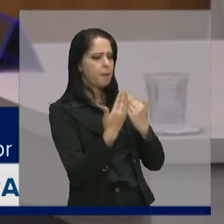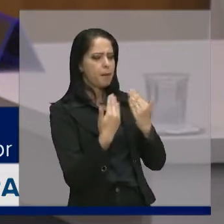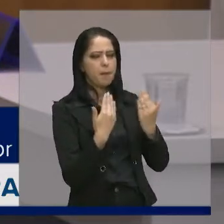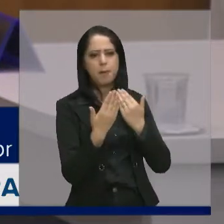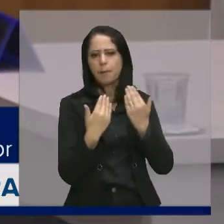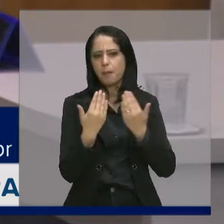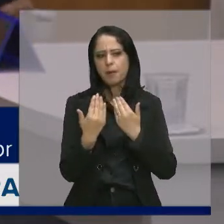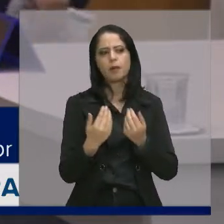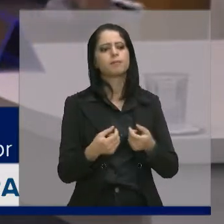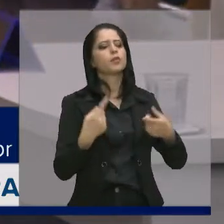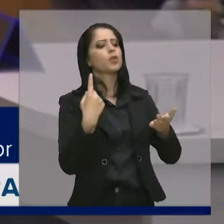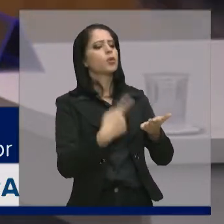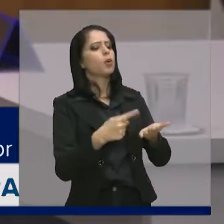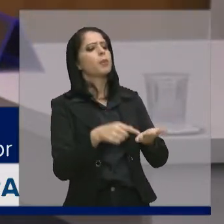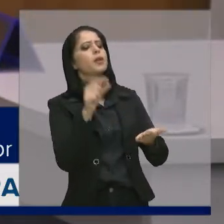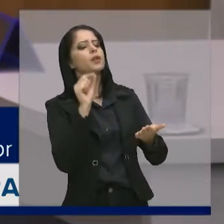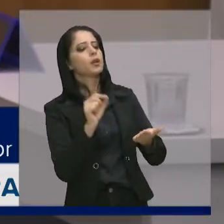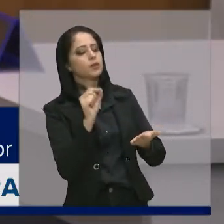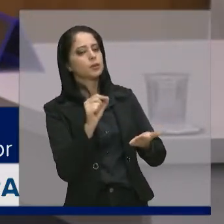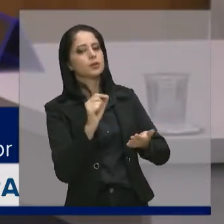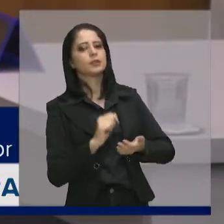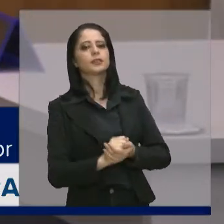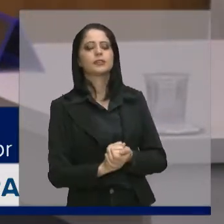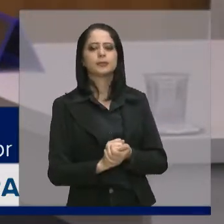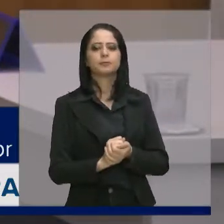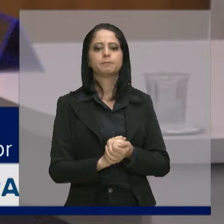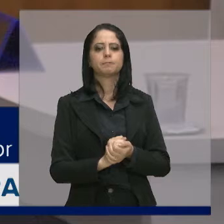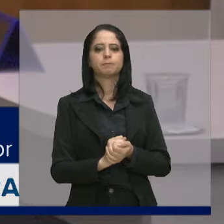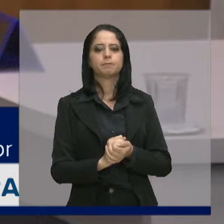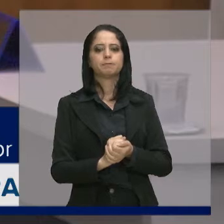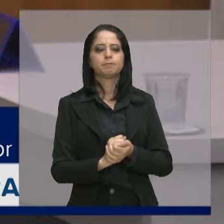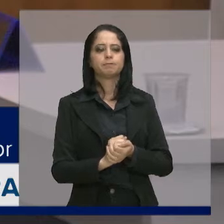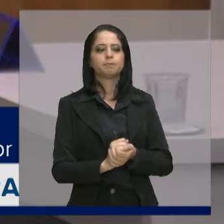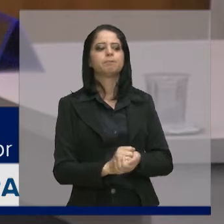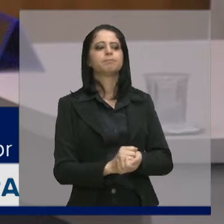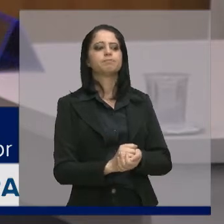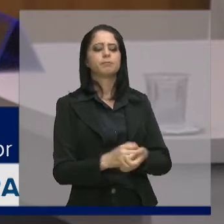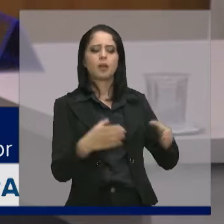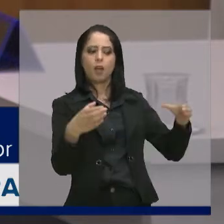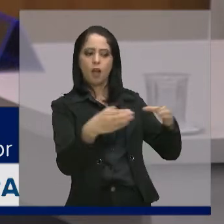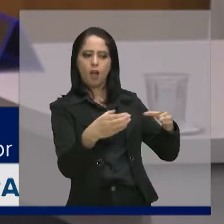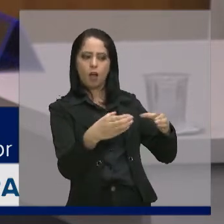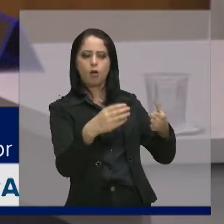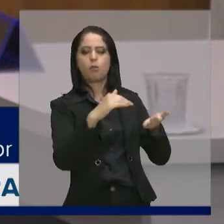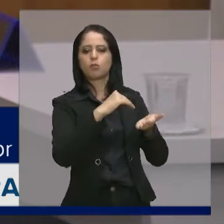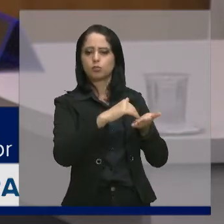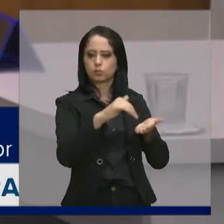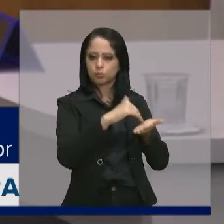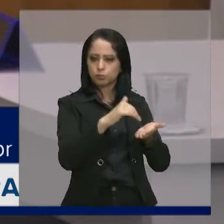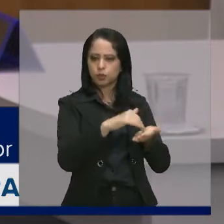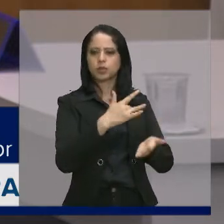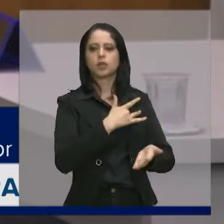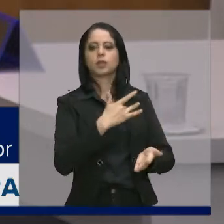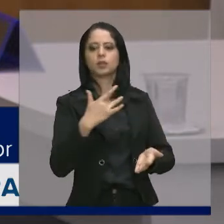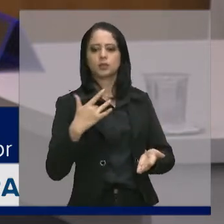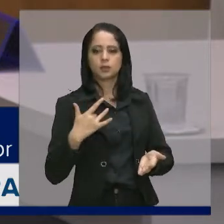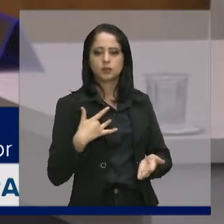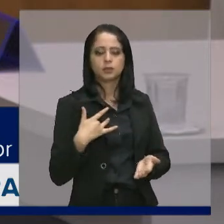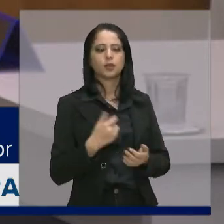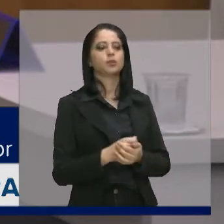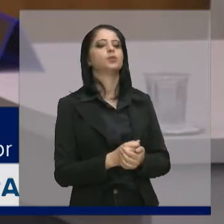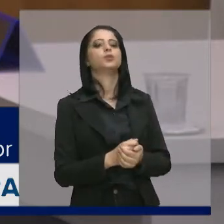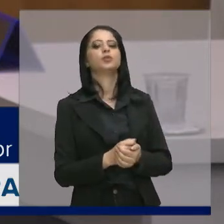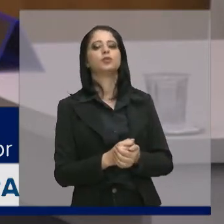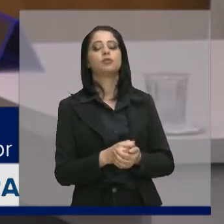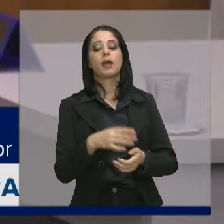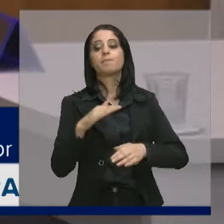que a secretária e todo o seu corpo de direção da secretaria vão estar falando diretamente